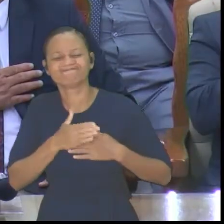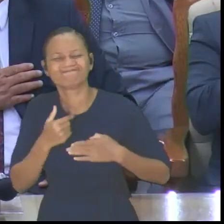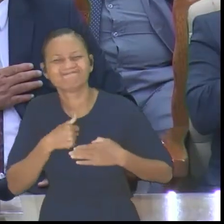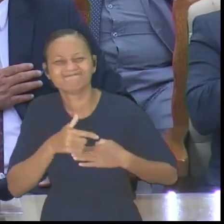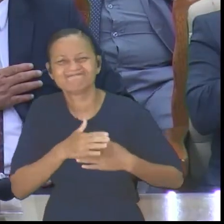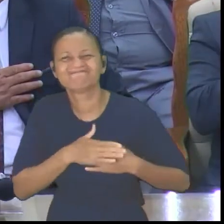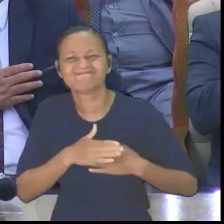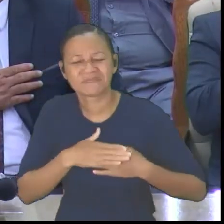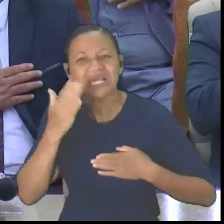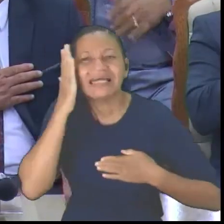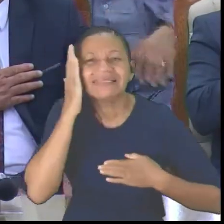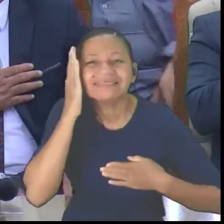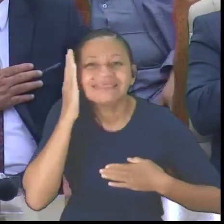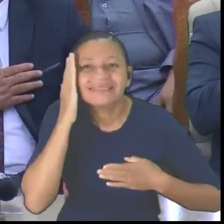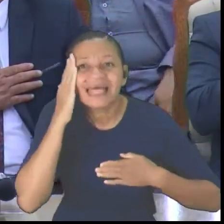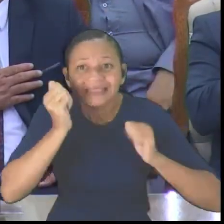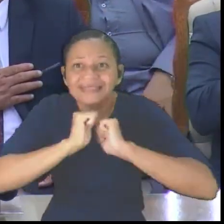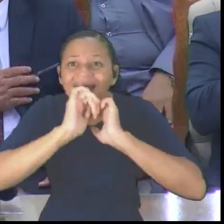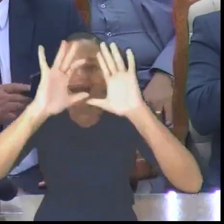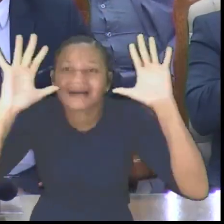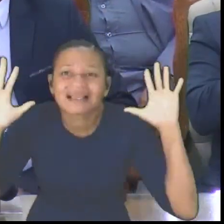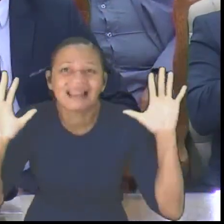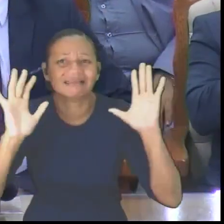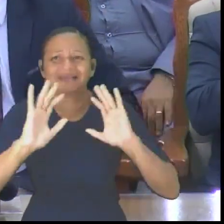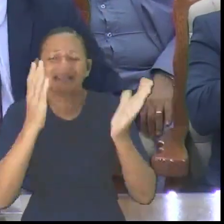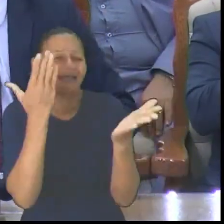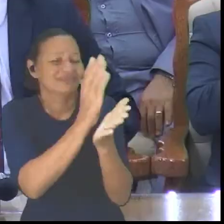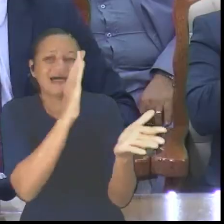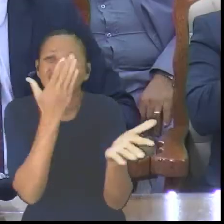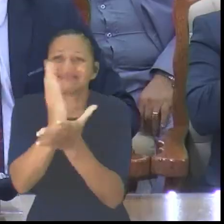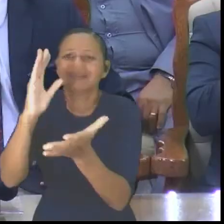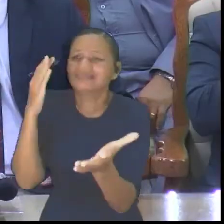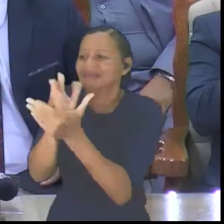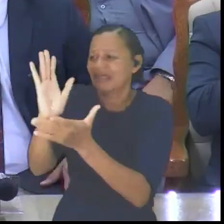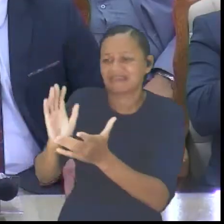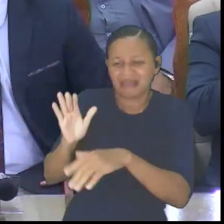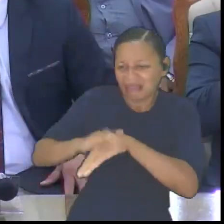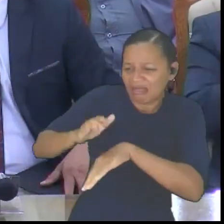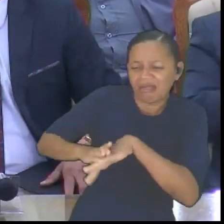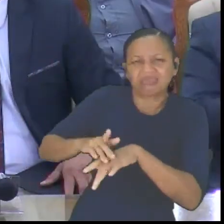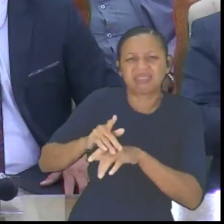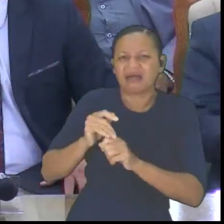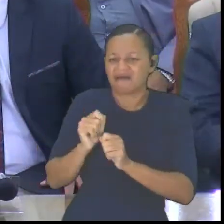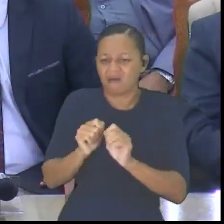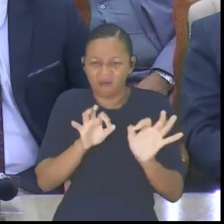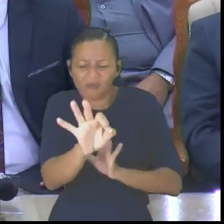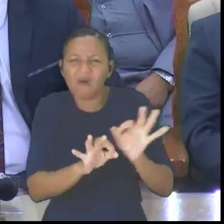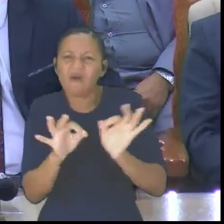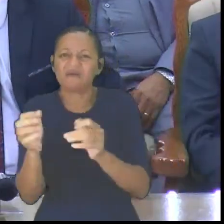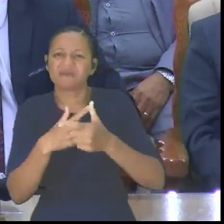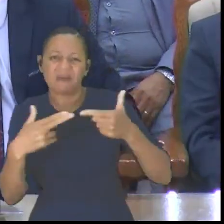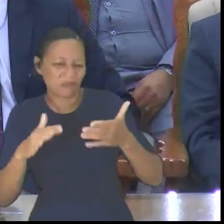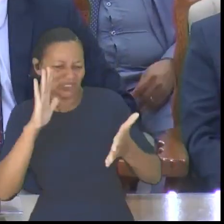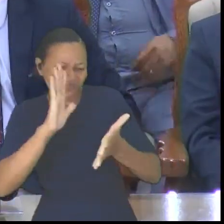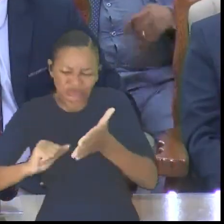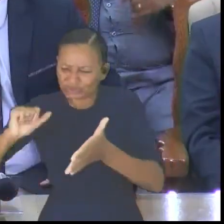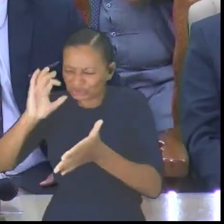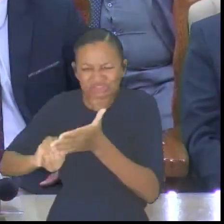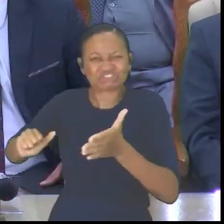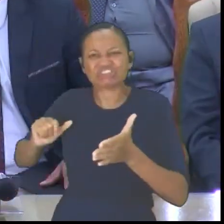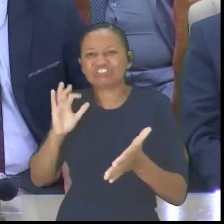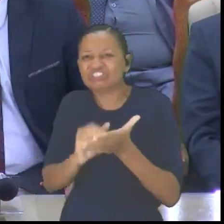Isso, e entenda isso: nada que as pessoas façam pode tirar de você